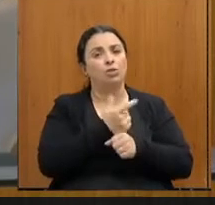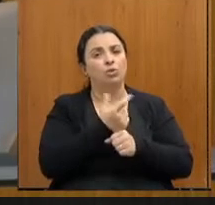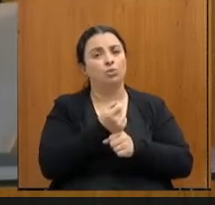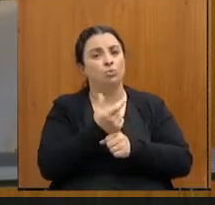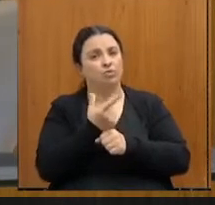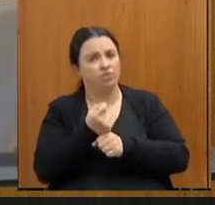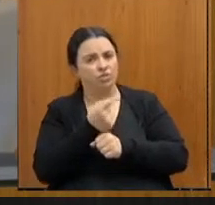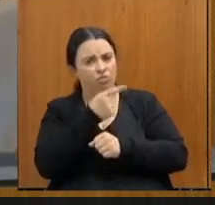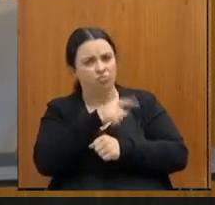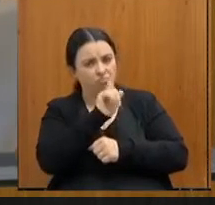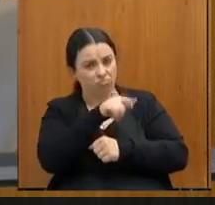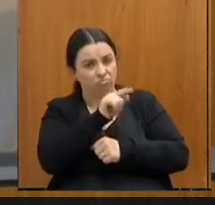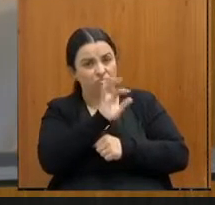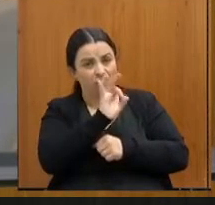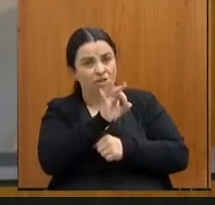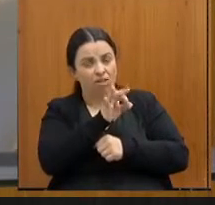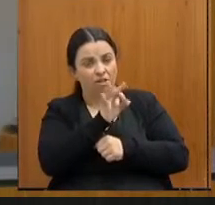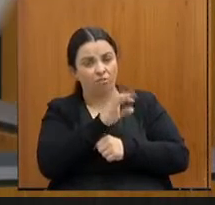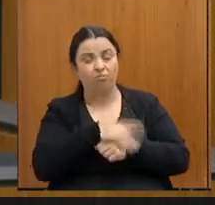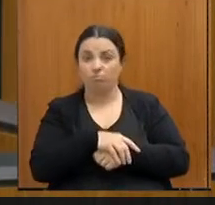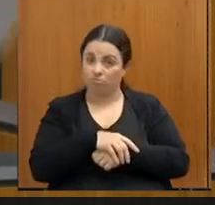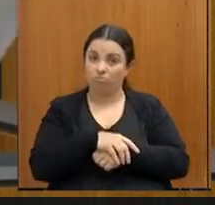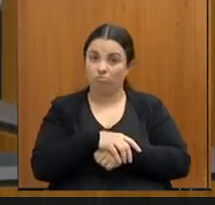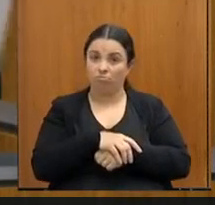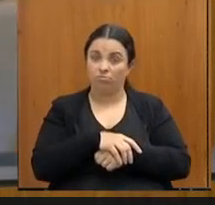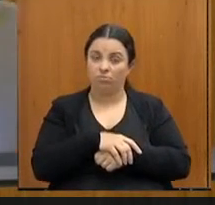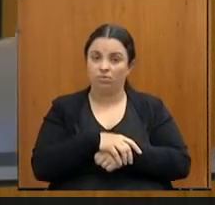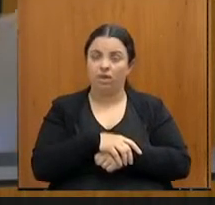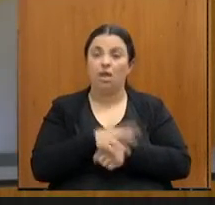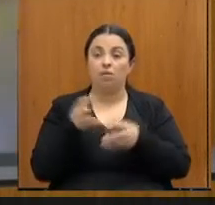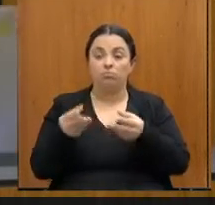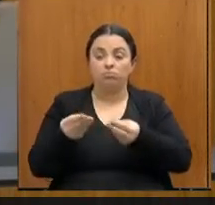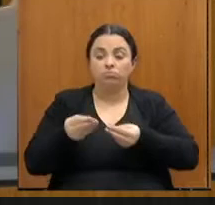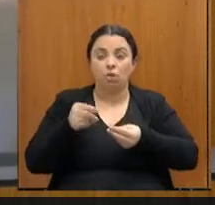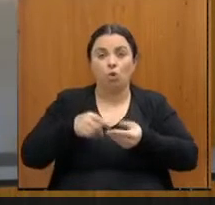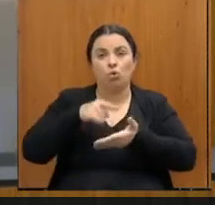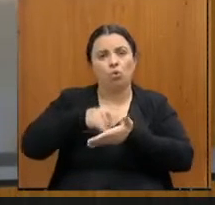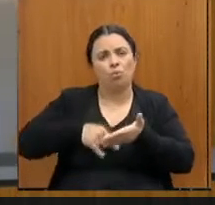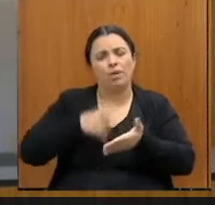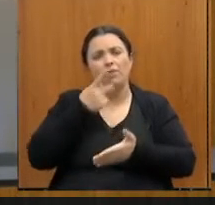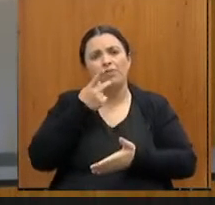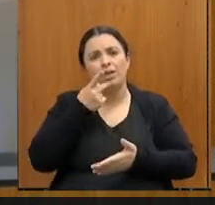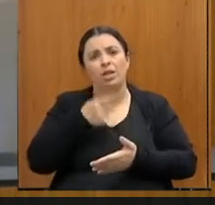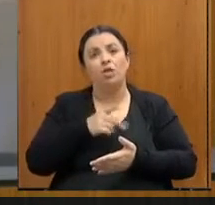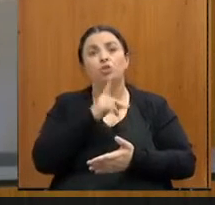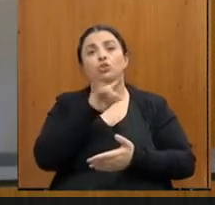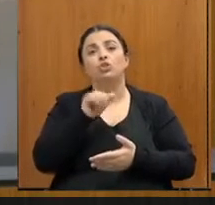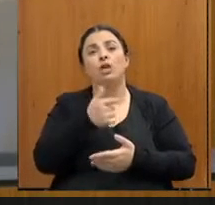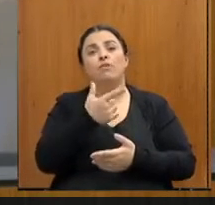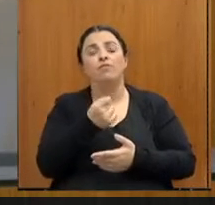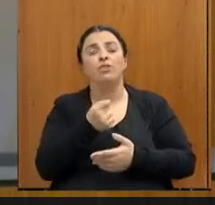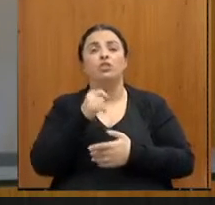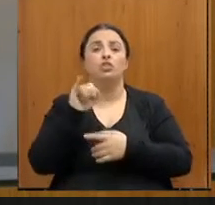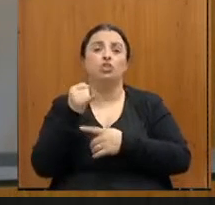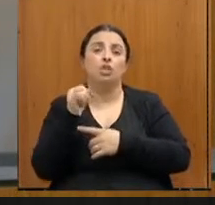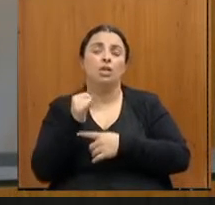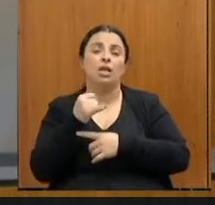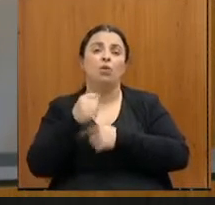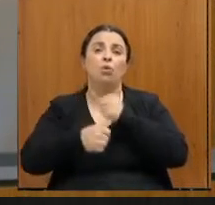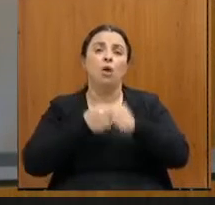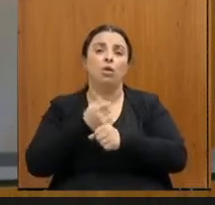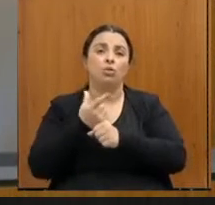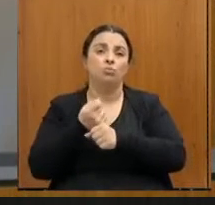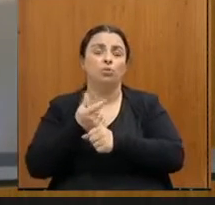corrigindo quando tu me respondendo chegou as minhas mãos que no dia vinte de Janeiro de 2020 foi proposto o